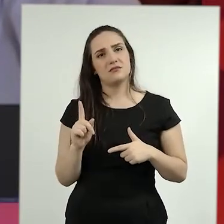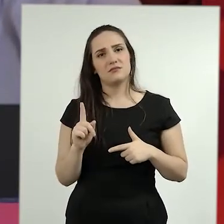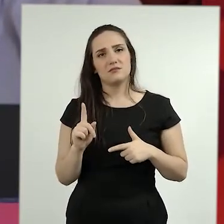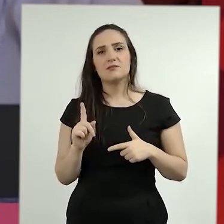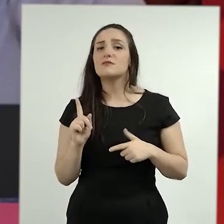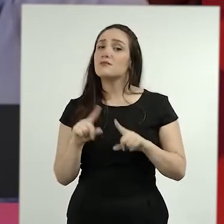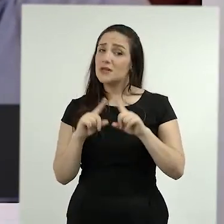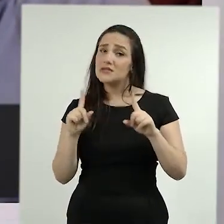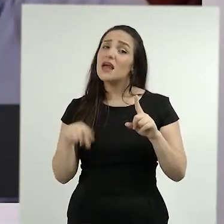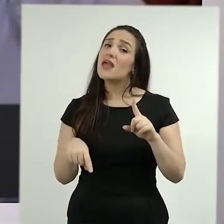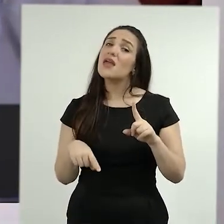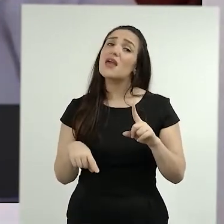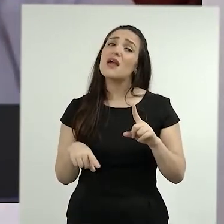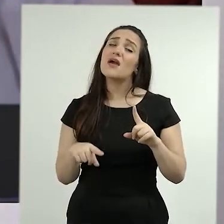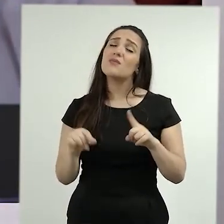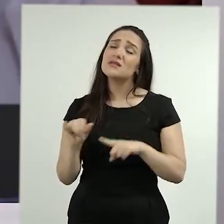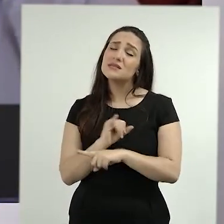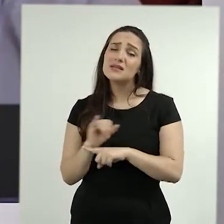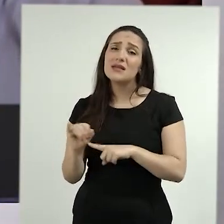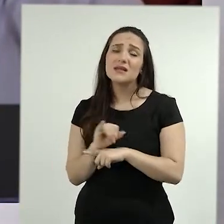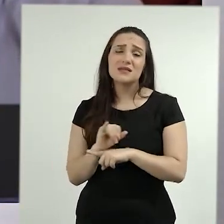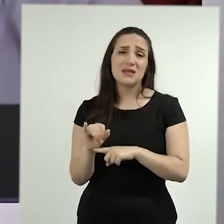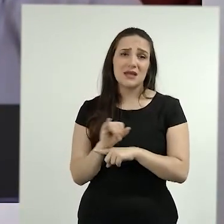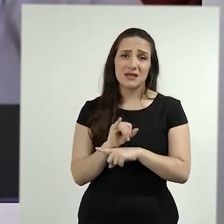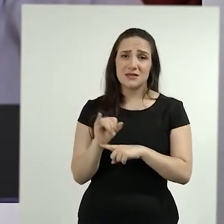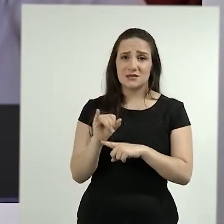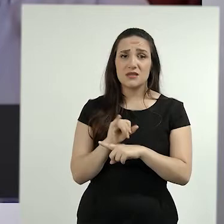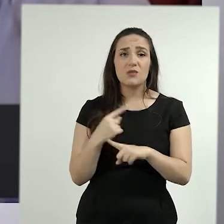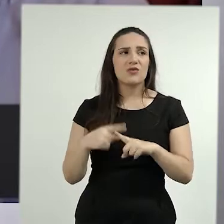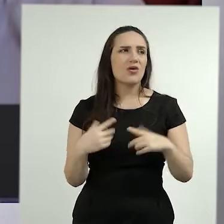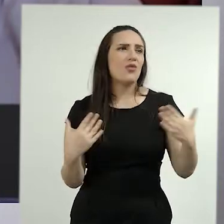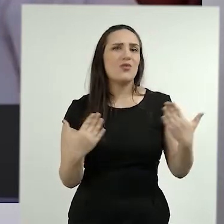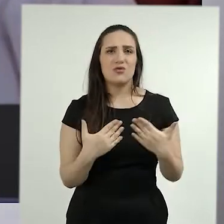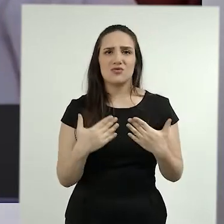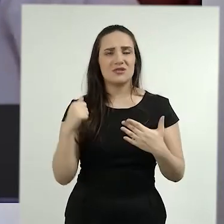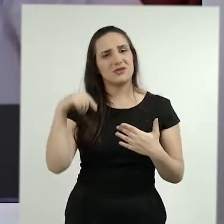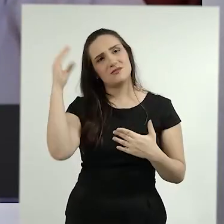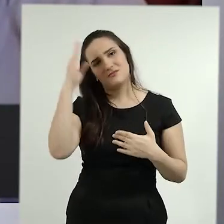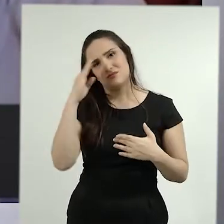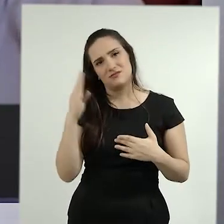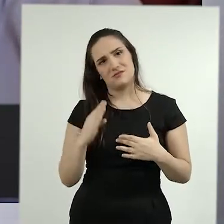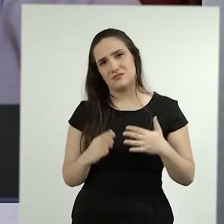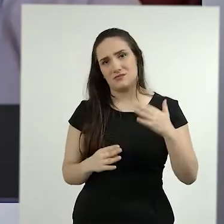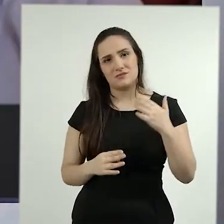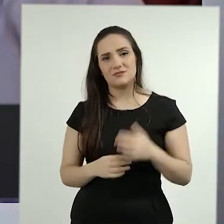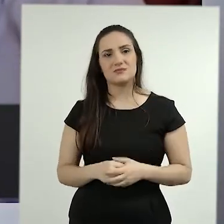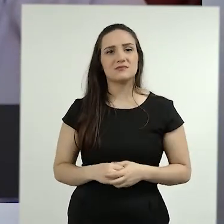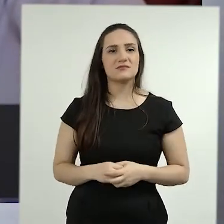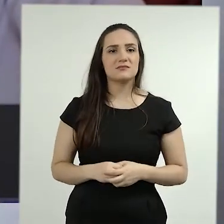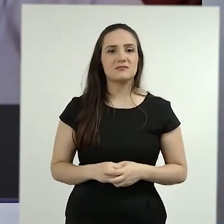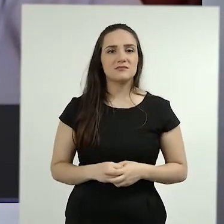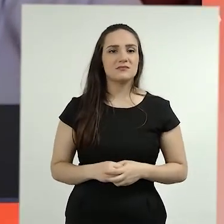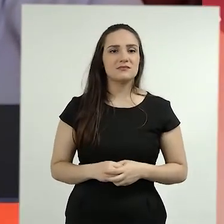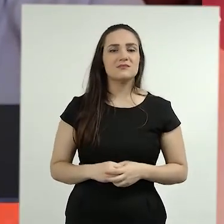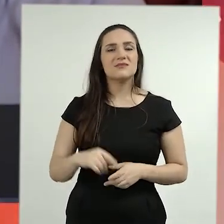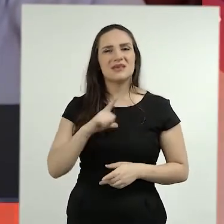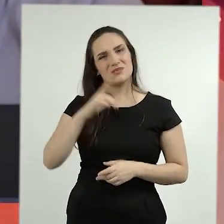governamental como um braço também de uma política e que sistemicamente no Brasil